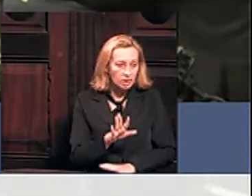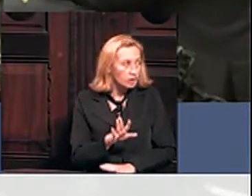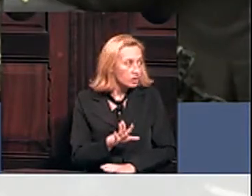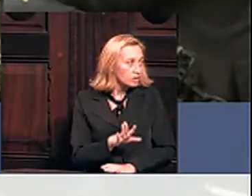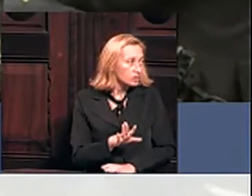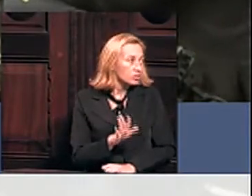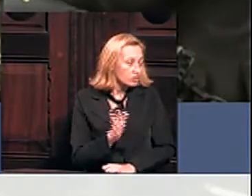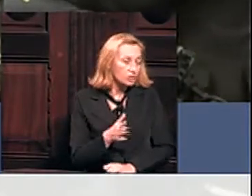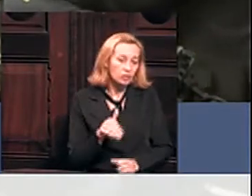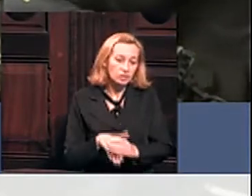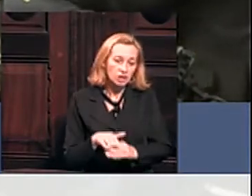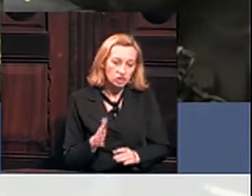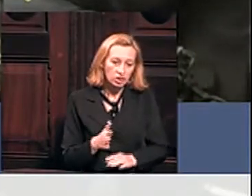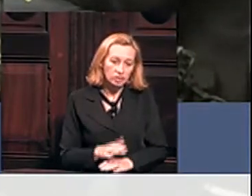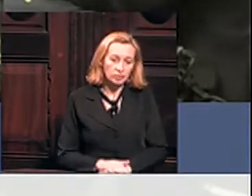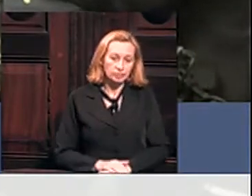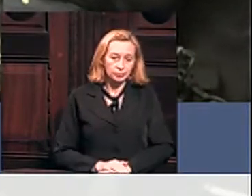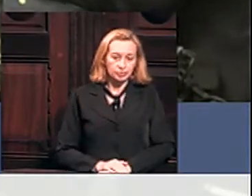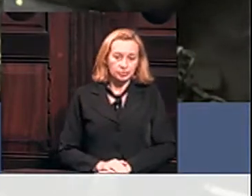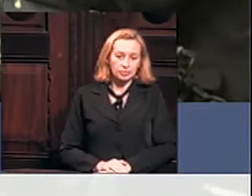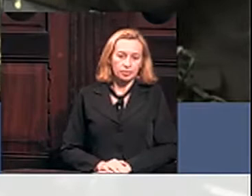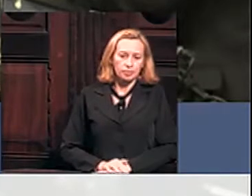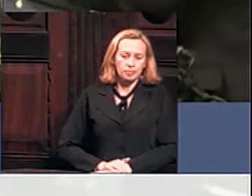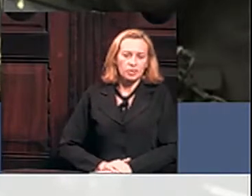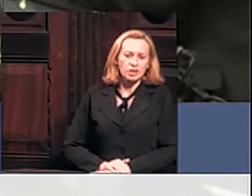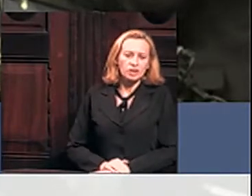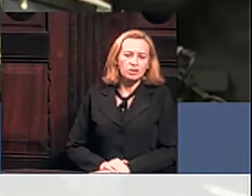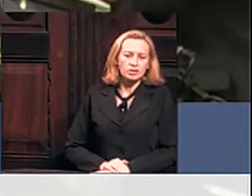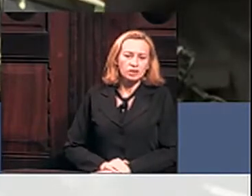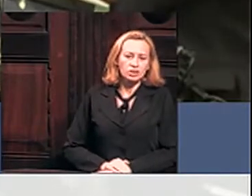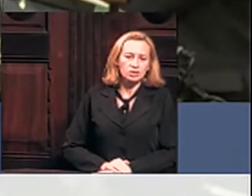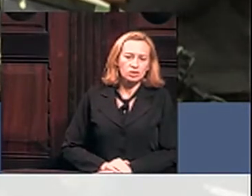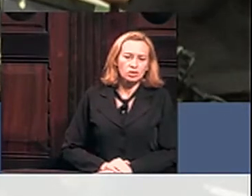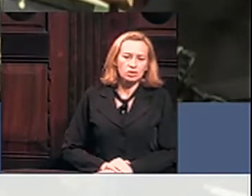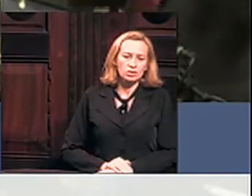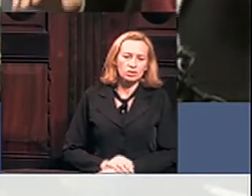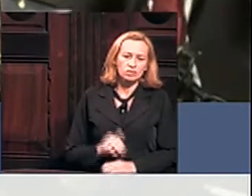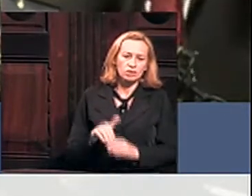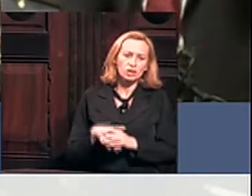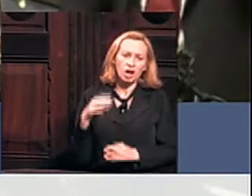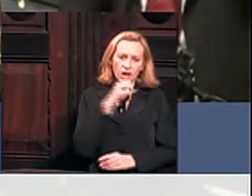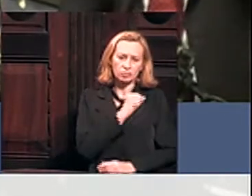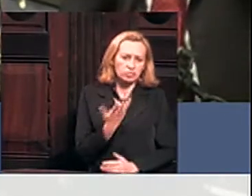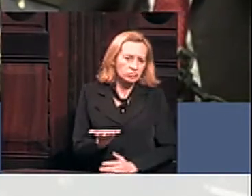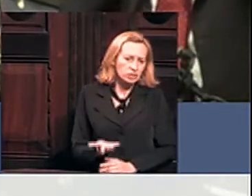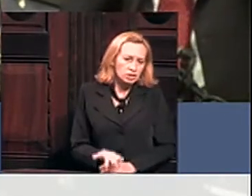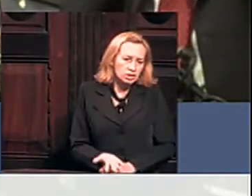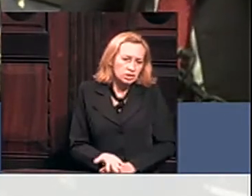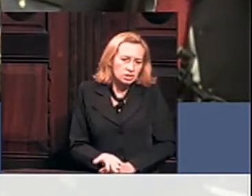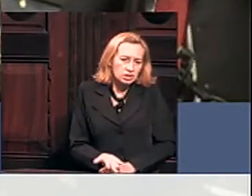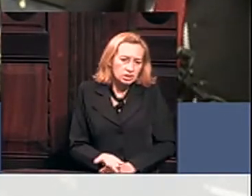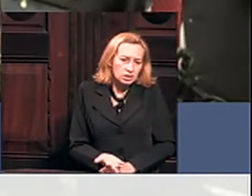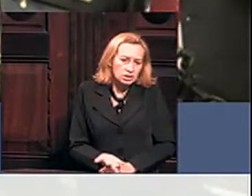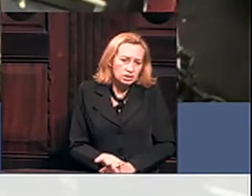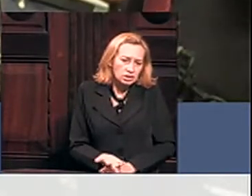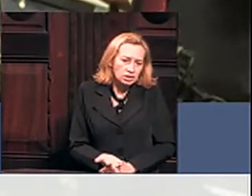Vamos votar, vamos votar. Antes da UESO, vote um segundo. Vote um segundo. Está vendo, deputado Conte? Eu sempre